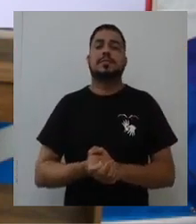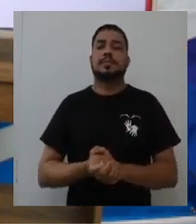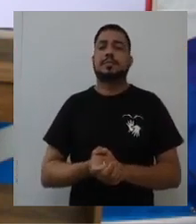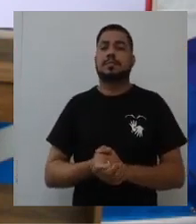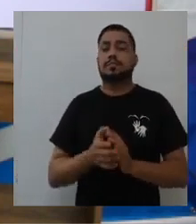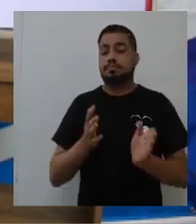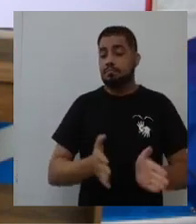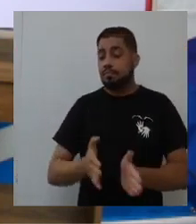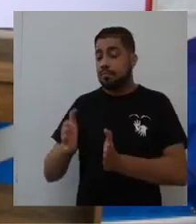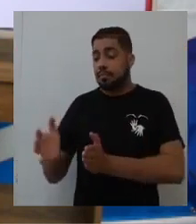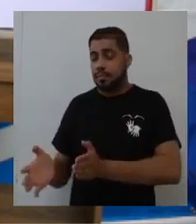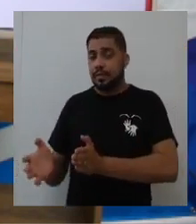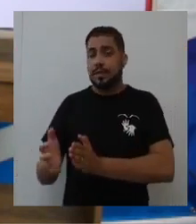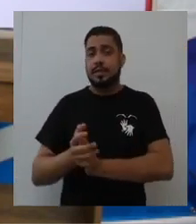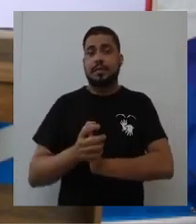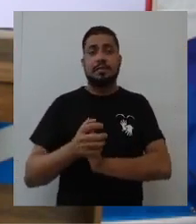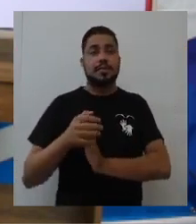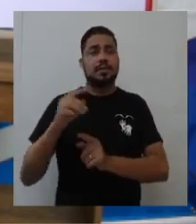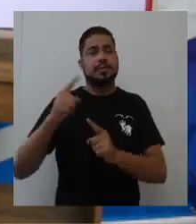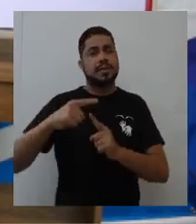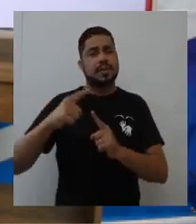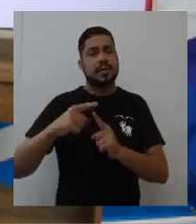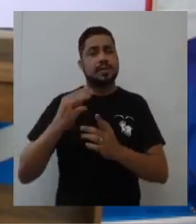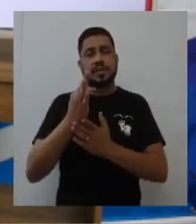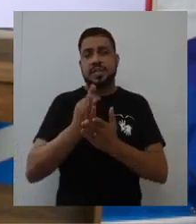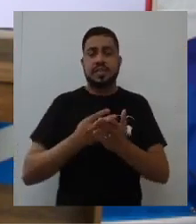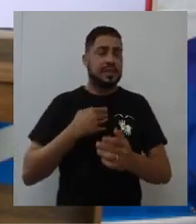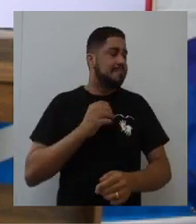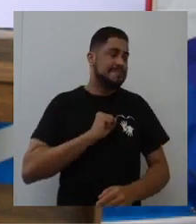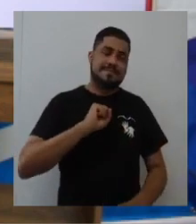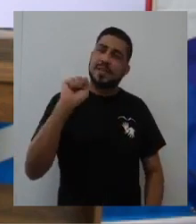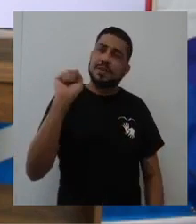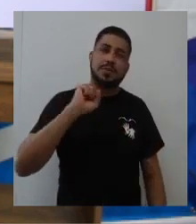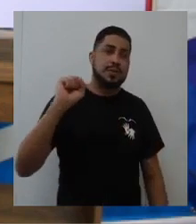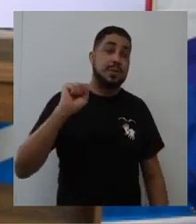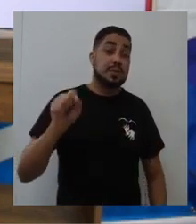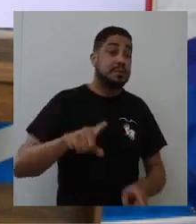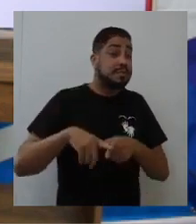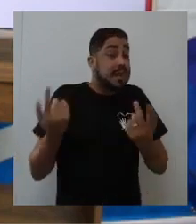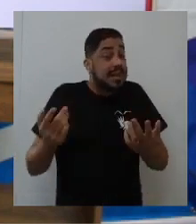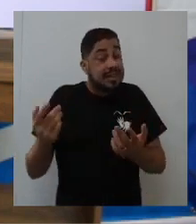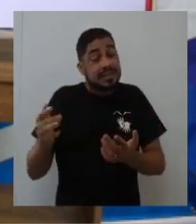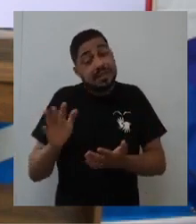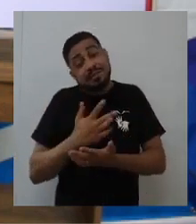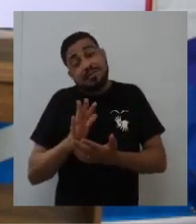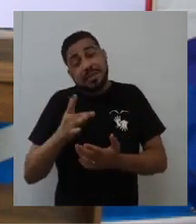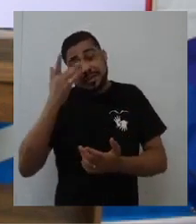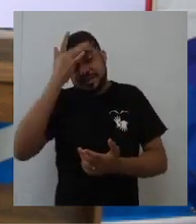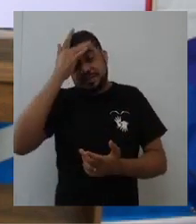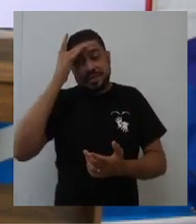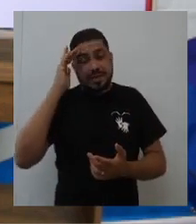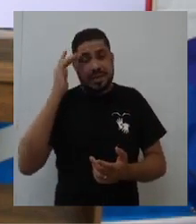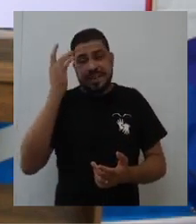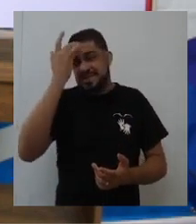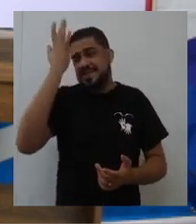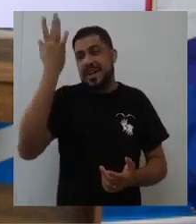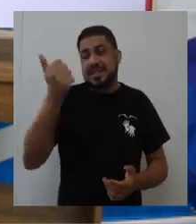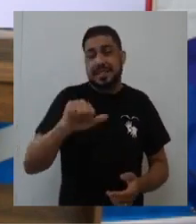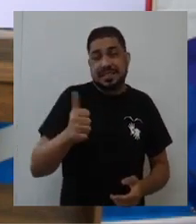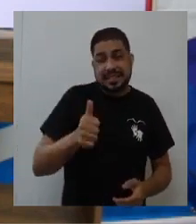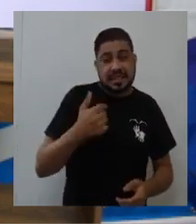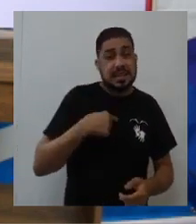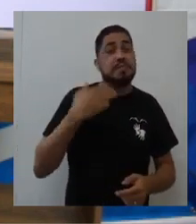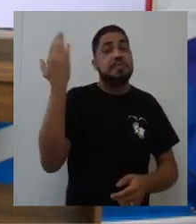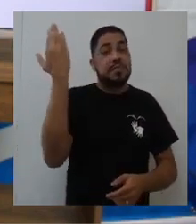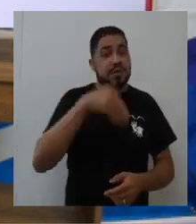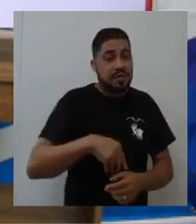vai partir para um tipo de texto que eu adoro, certo? Mas que muita gente acha que é super fácil de analisar e eu vou